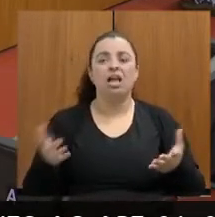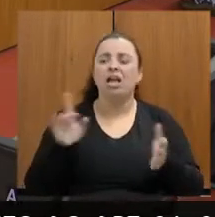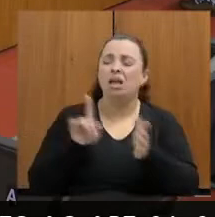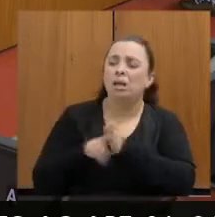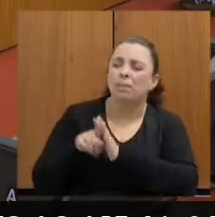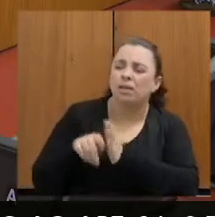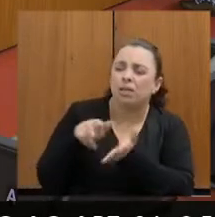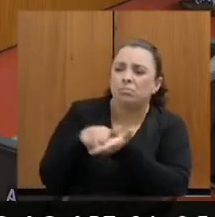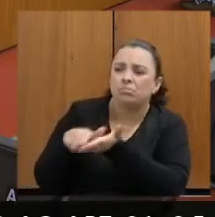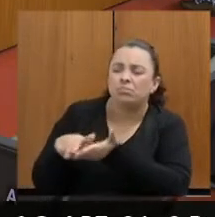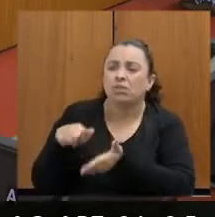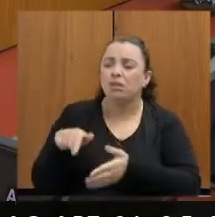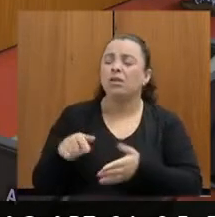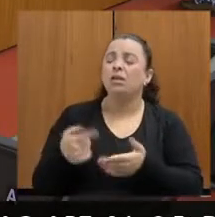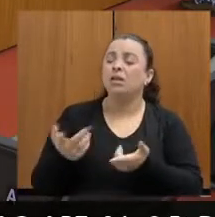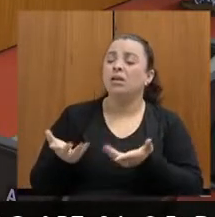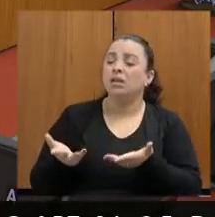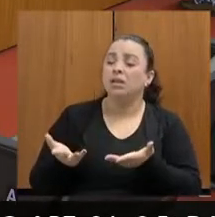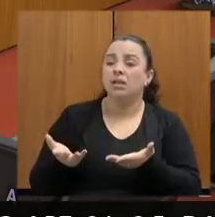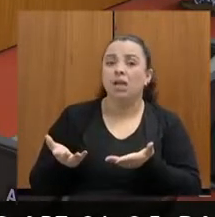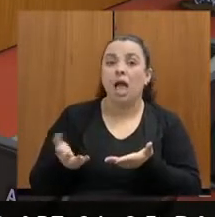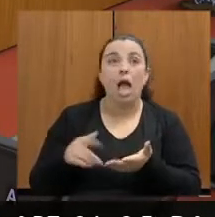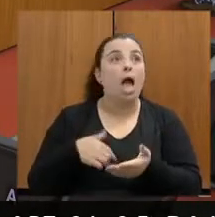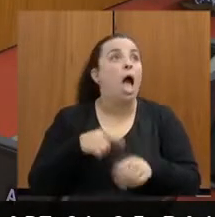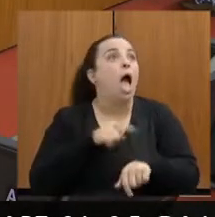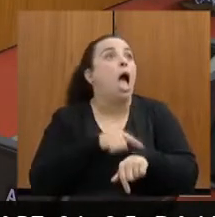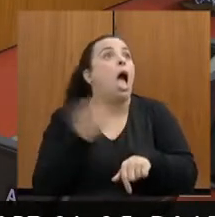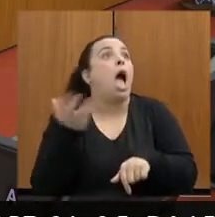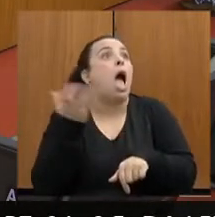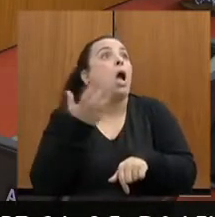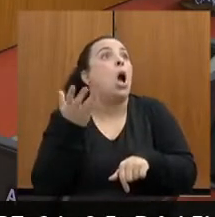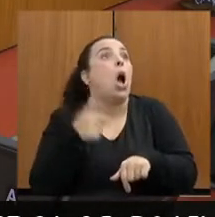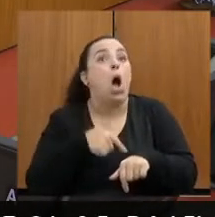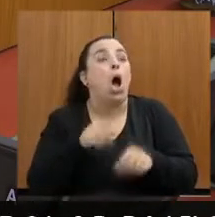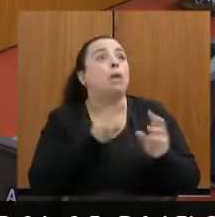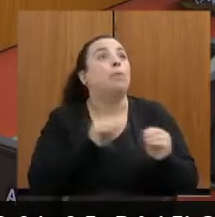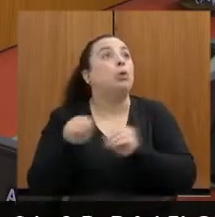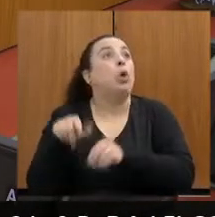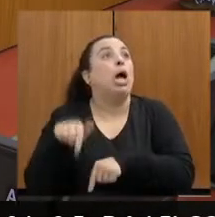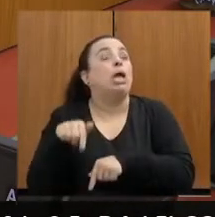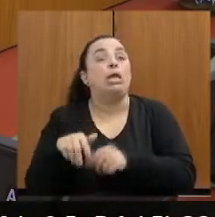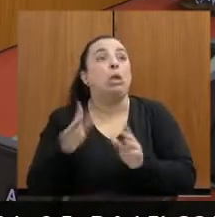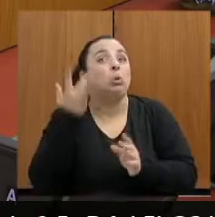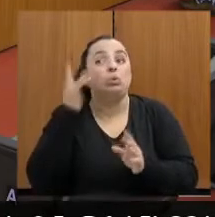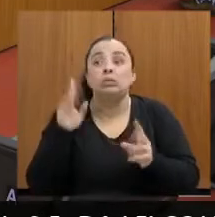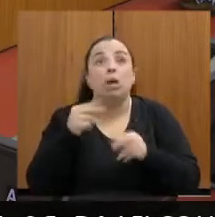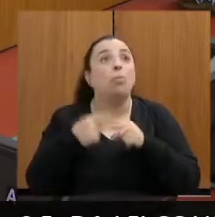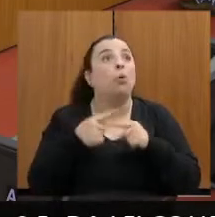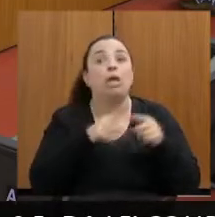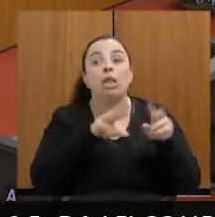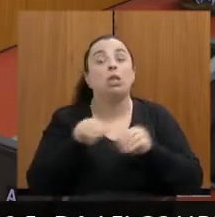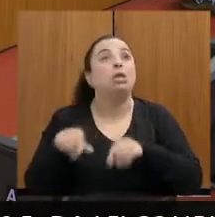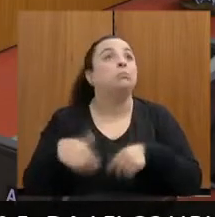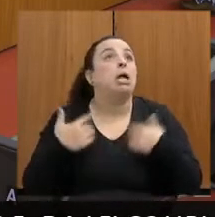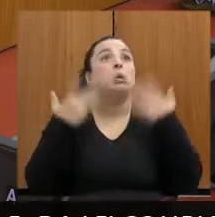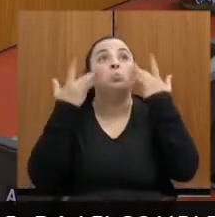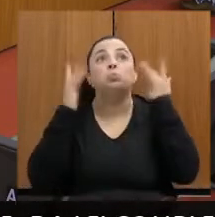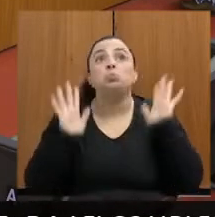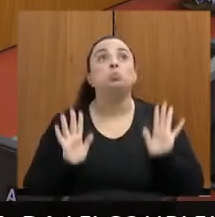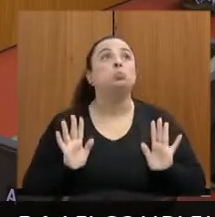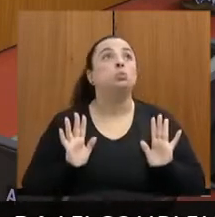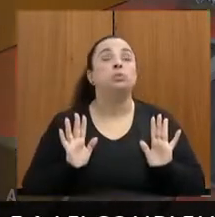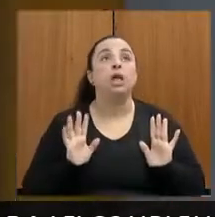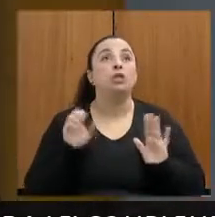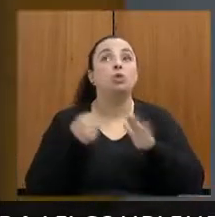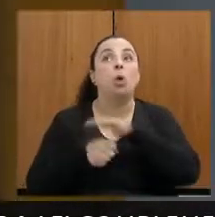responderam que tinham sido transferidas naquele momento para a aula e que não sabiam que estavam fazendo lá que não apenas ocupar